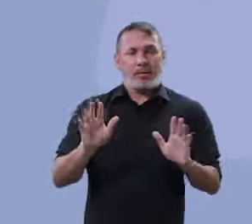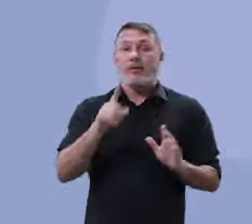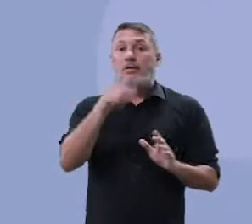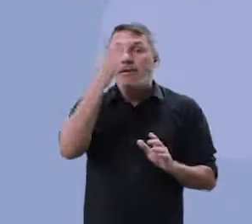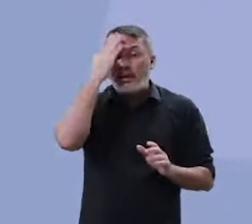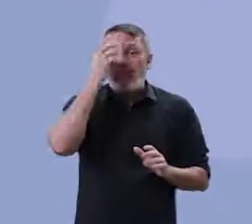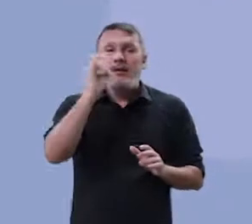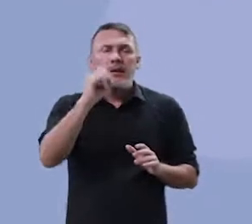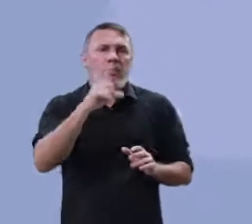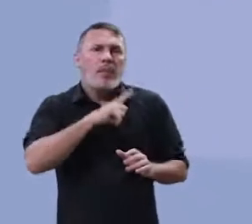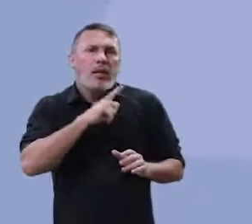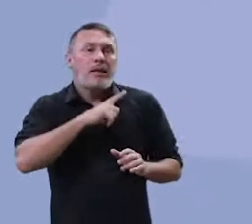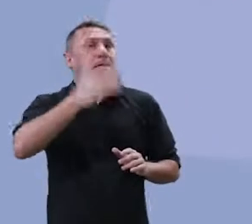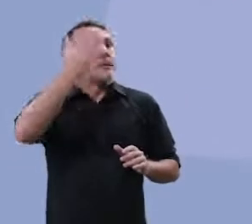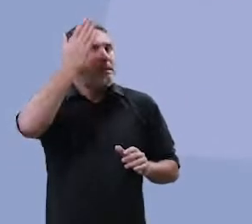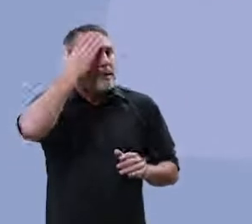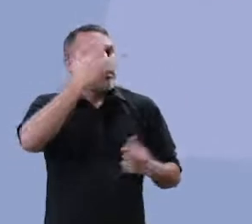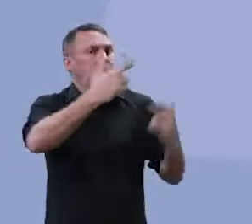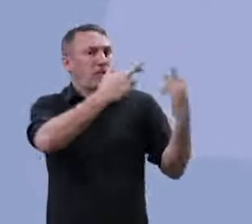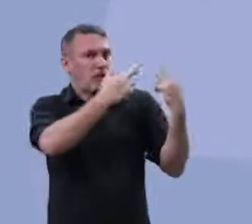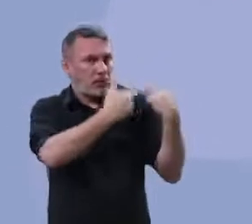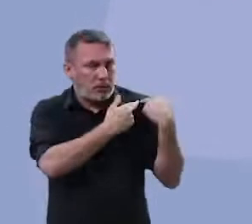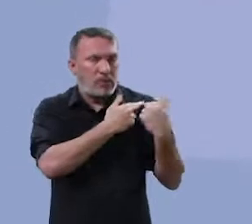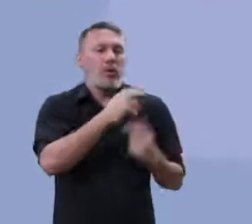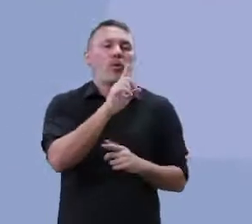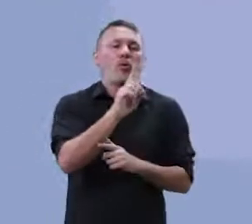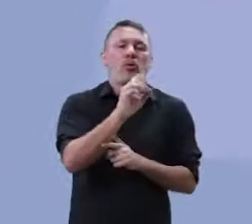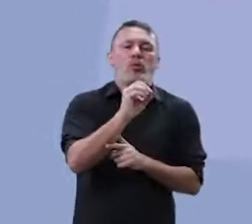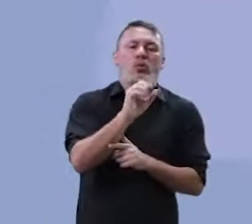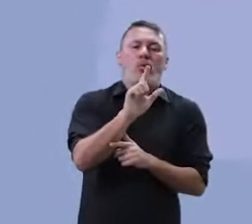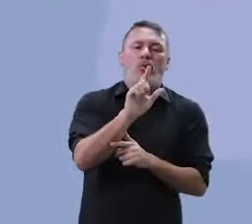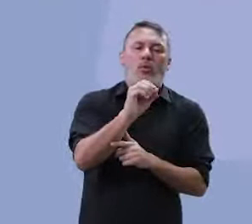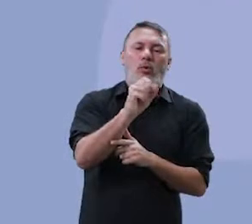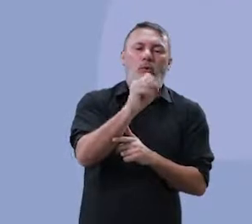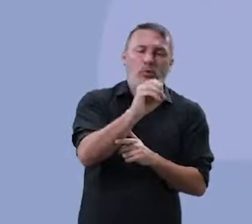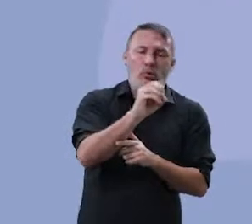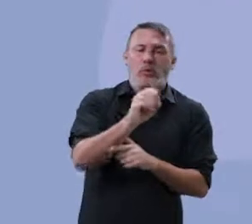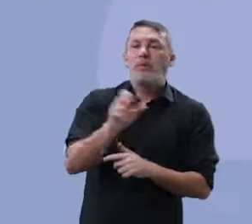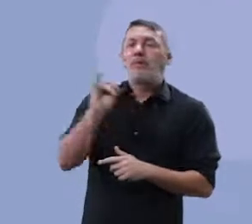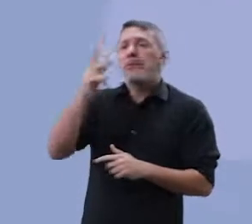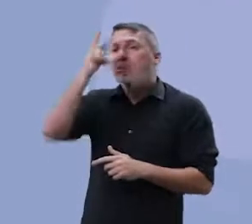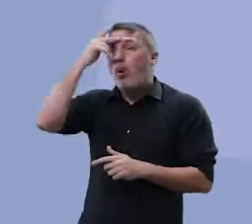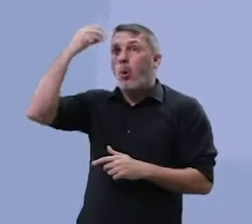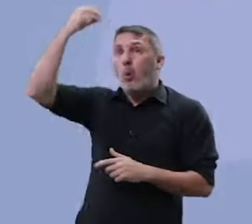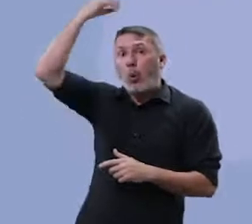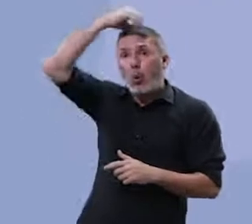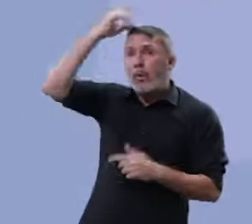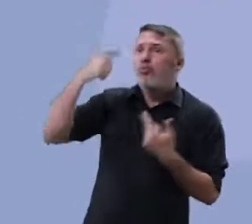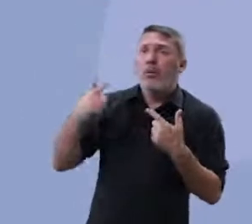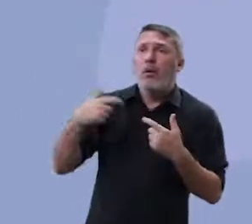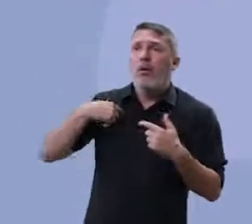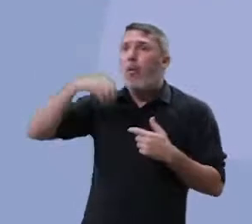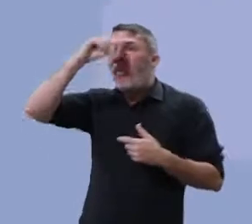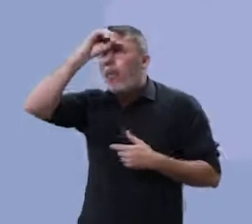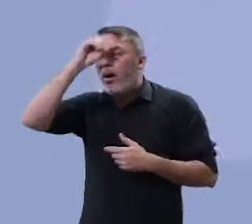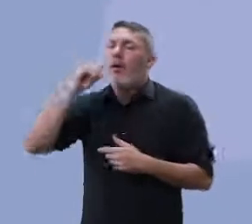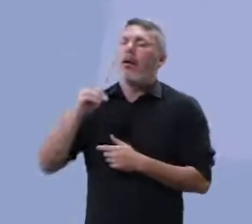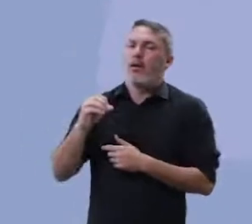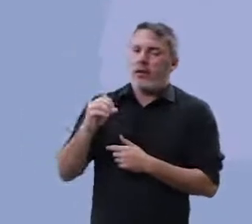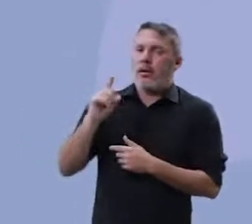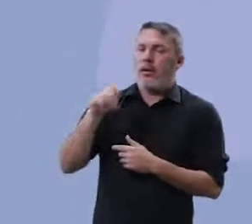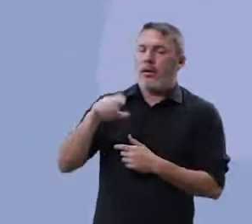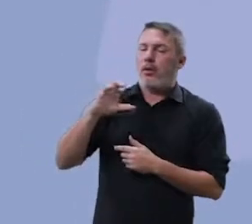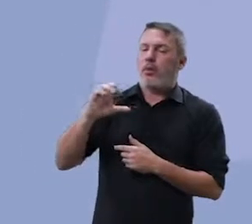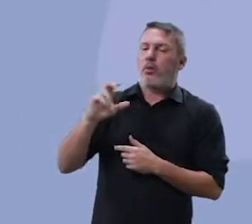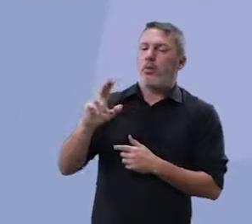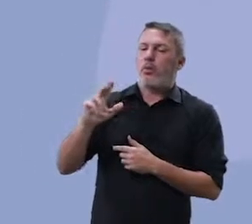aí. Repetindo, quando há a intenção, crime doloso. Quando não há a intenção, ou seja, não é